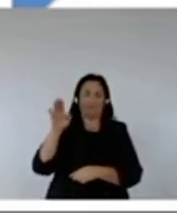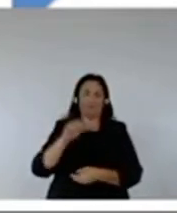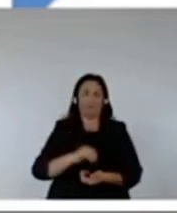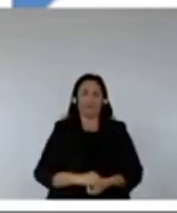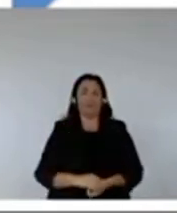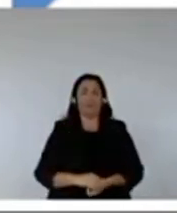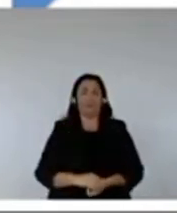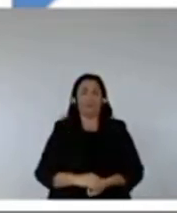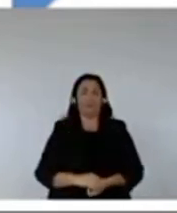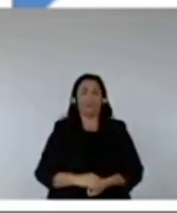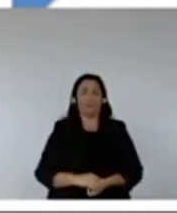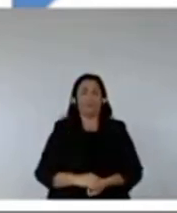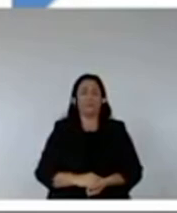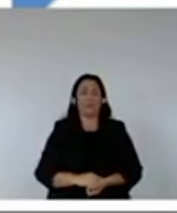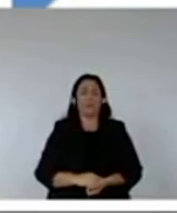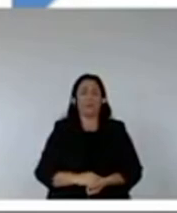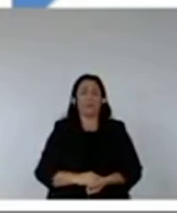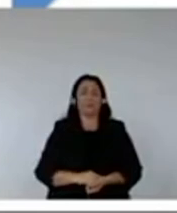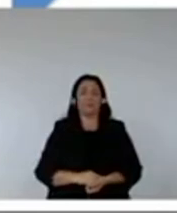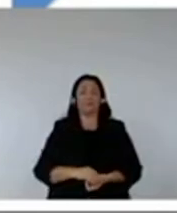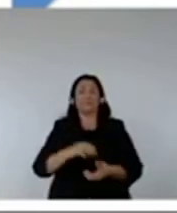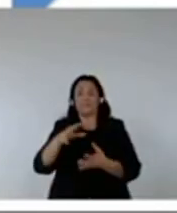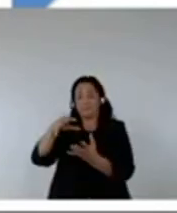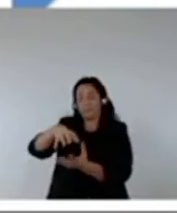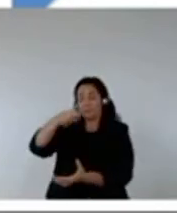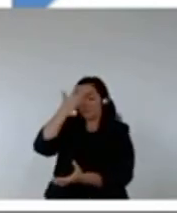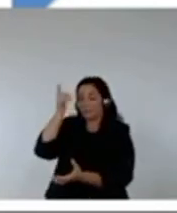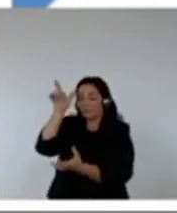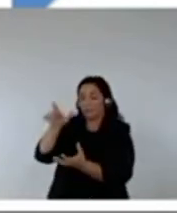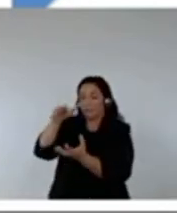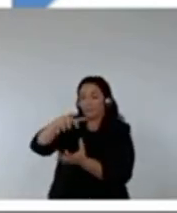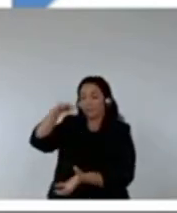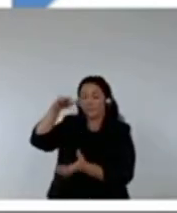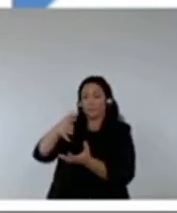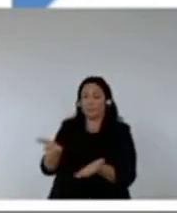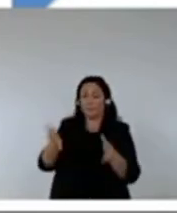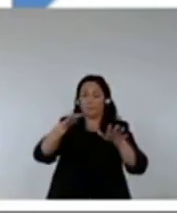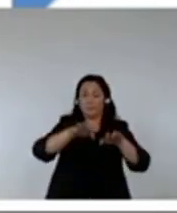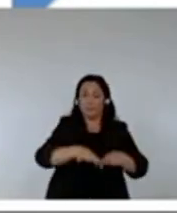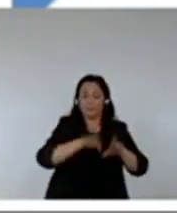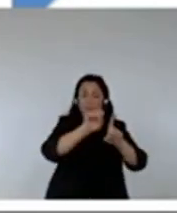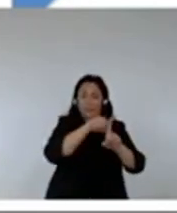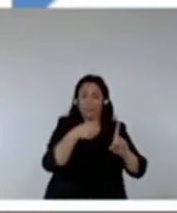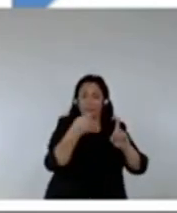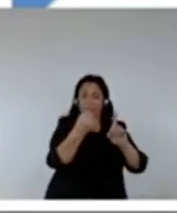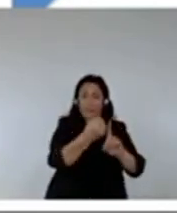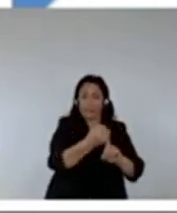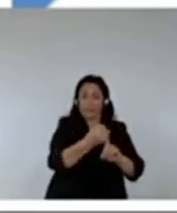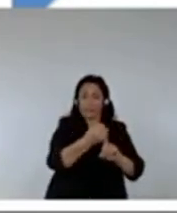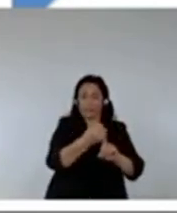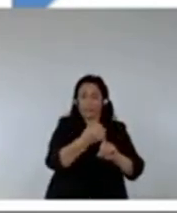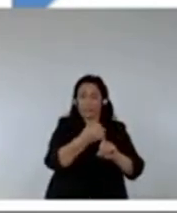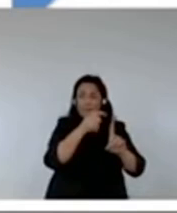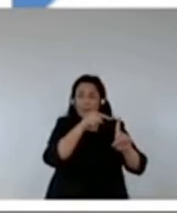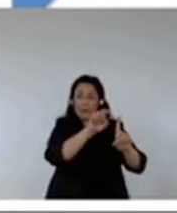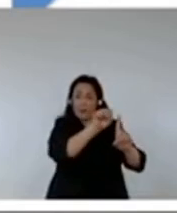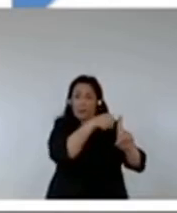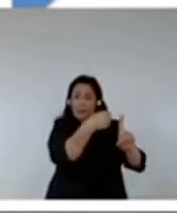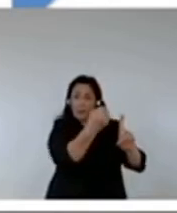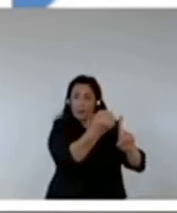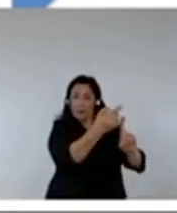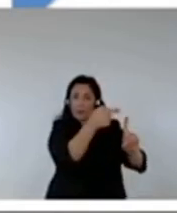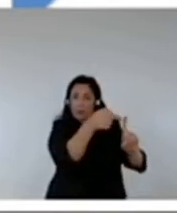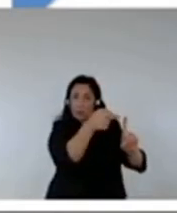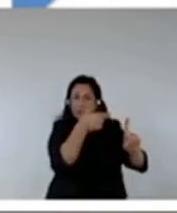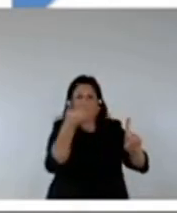para a inserção do idoso na sociedade. Essa sociedade que passou de 5%